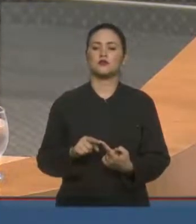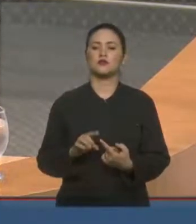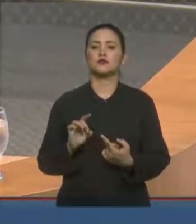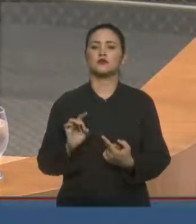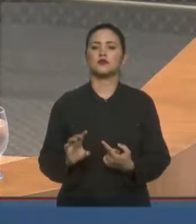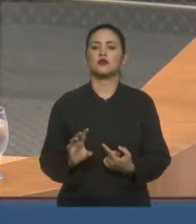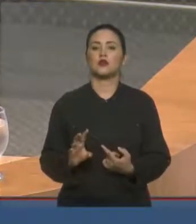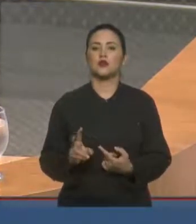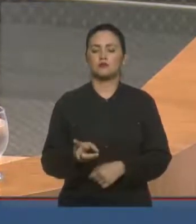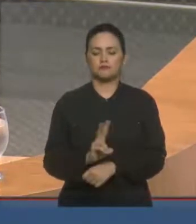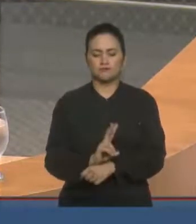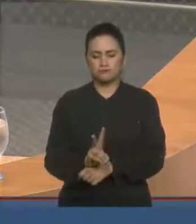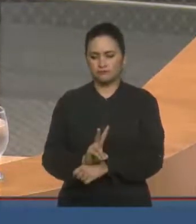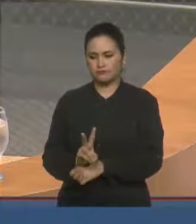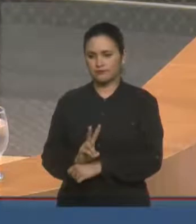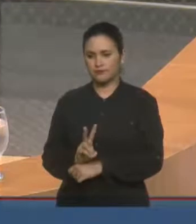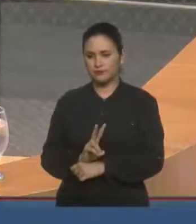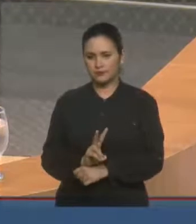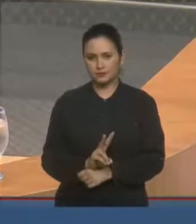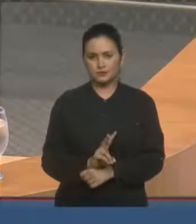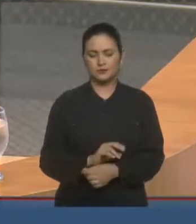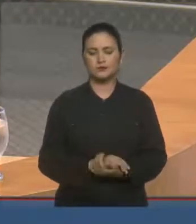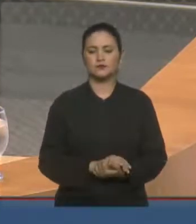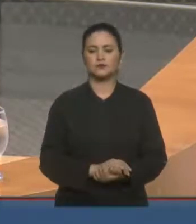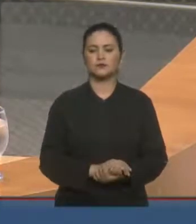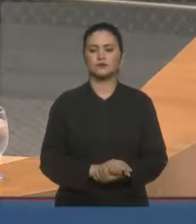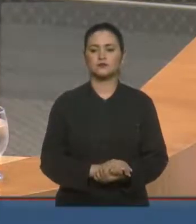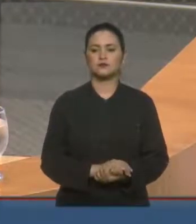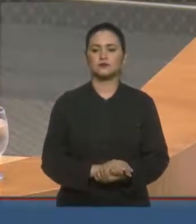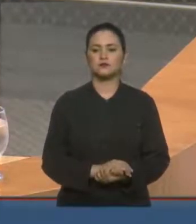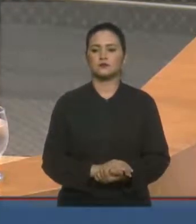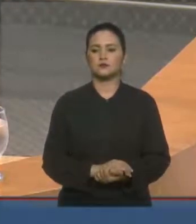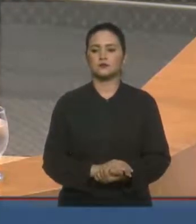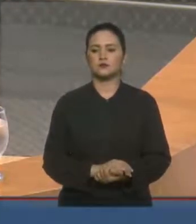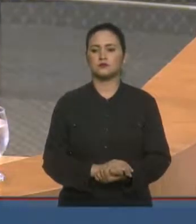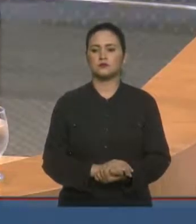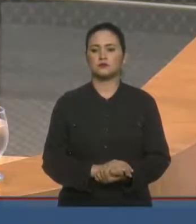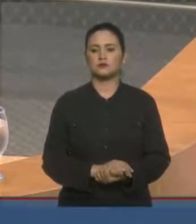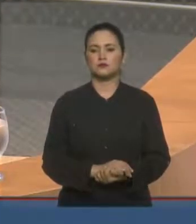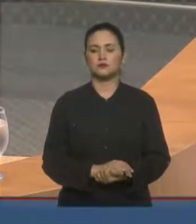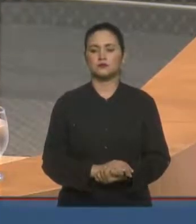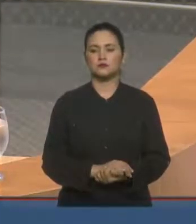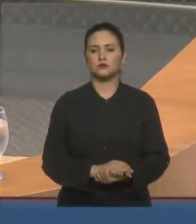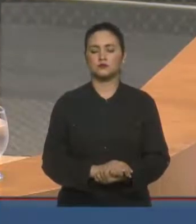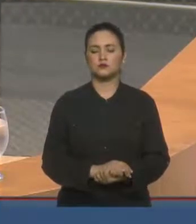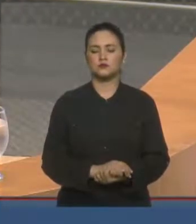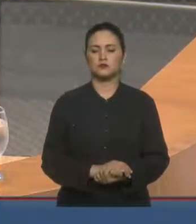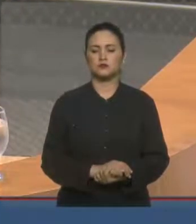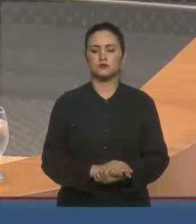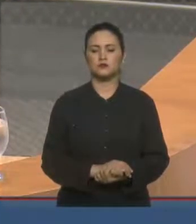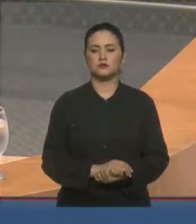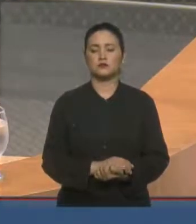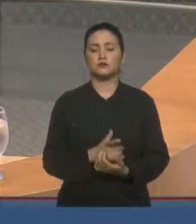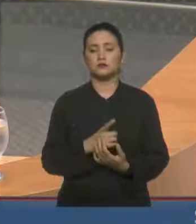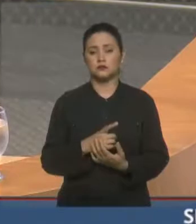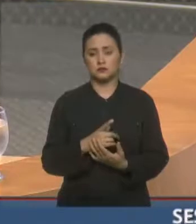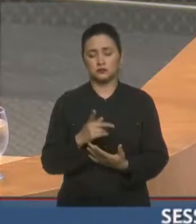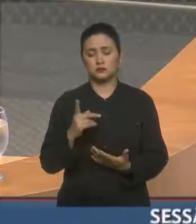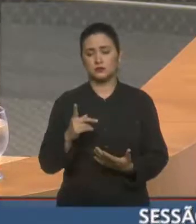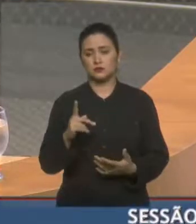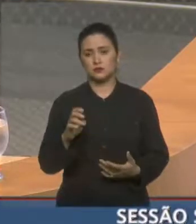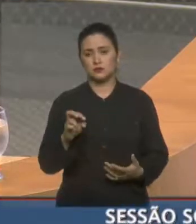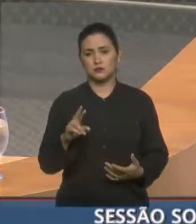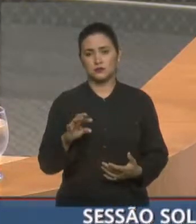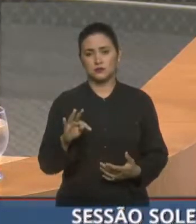pericial, né? Lá hoje é composto, além dos peritos compromissados, como bem a doutora Érica destacou, temos